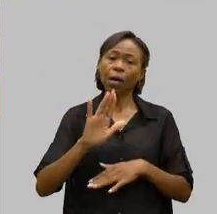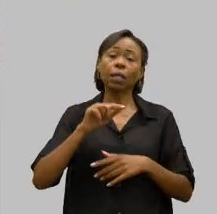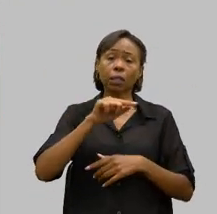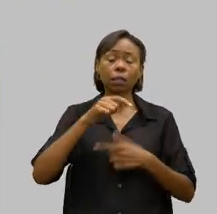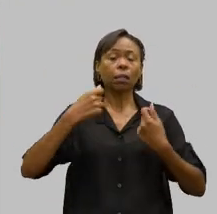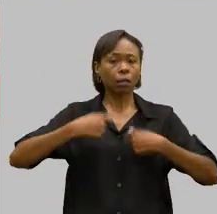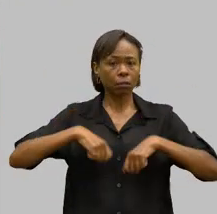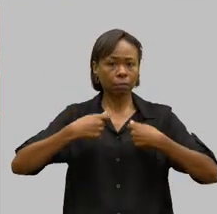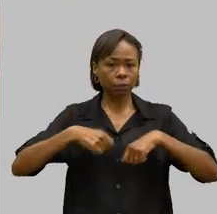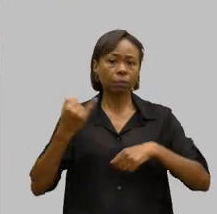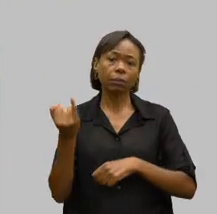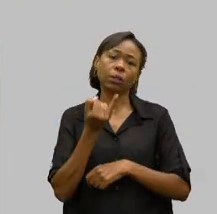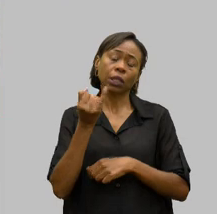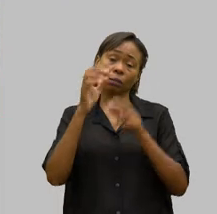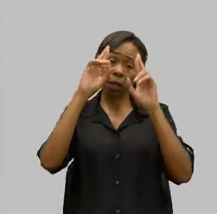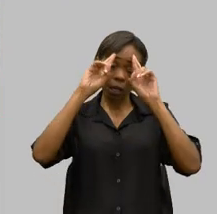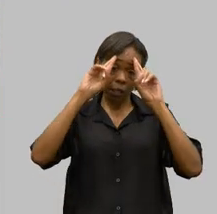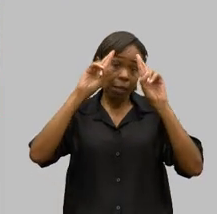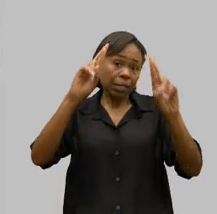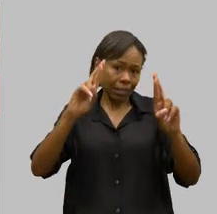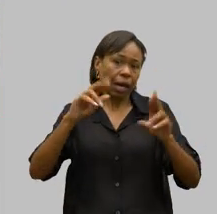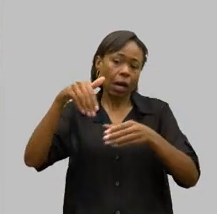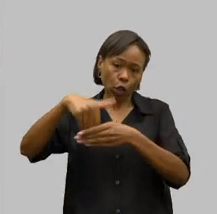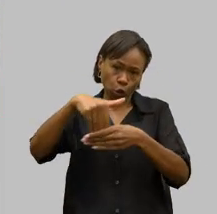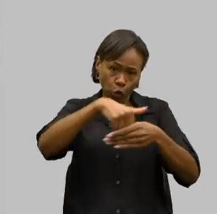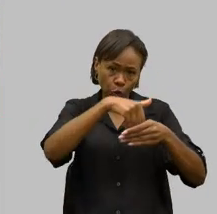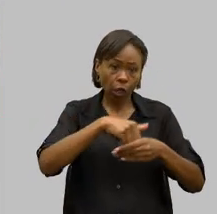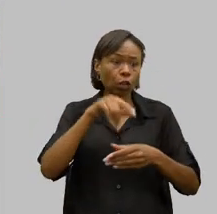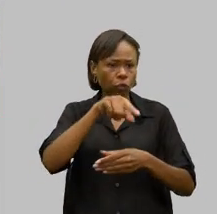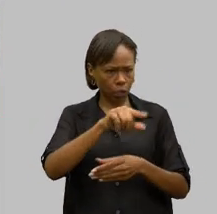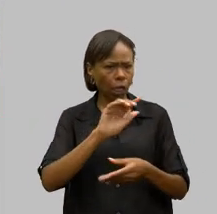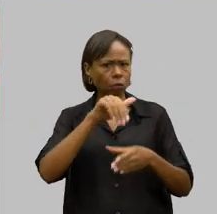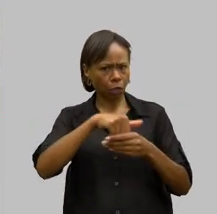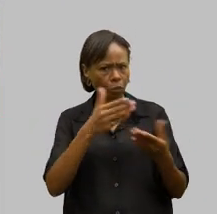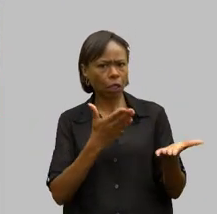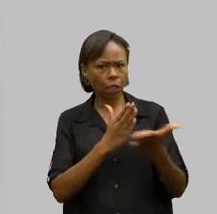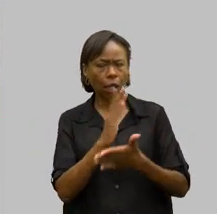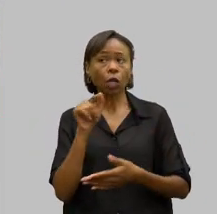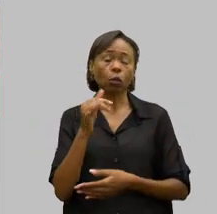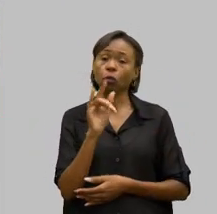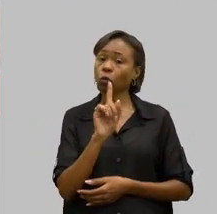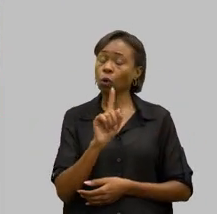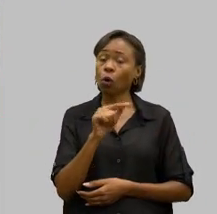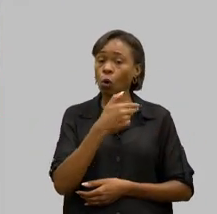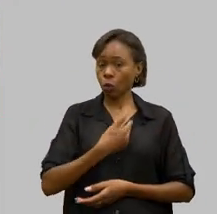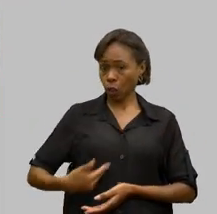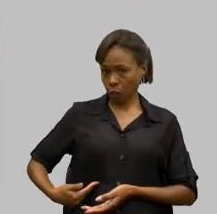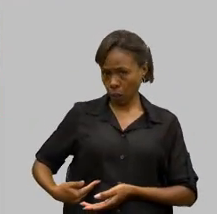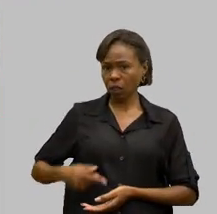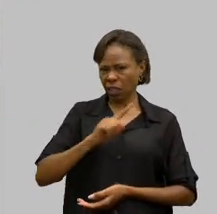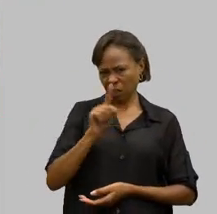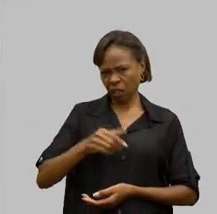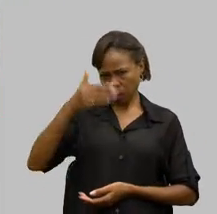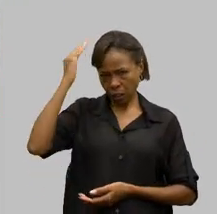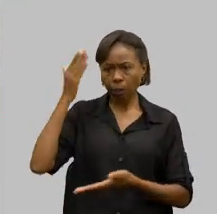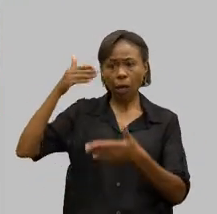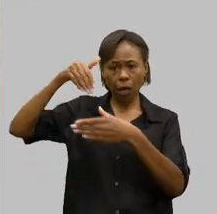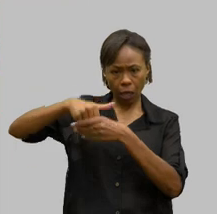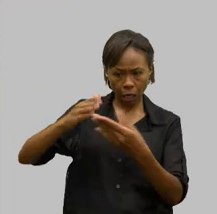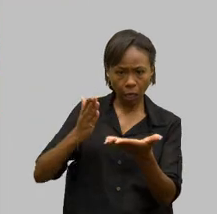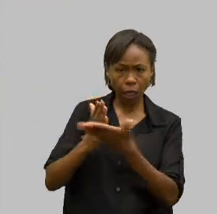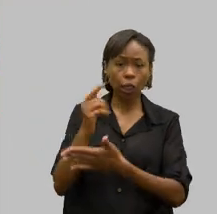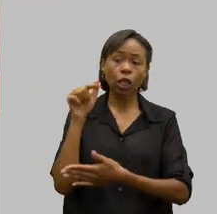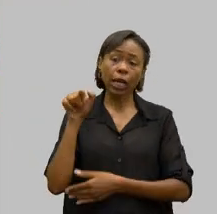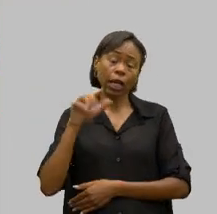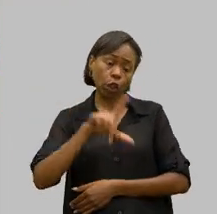consiga respeitar as urnas. O senhor foi eleito, o governador Zema foi eleito, o senhor foi escolhido por ele para ser secretário, eu